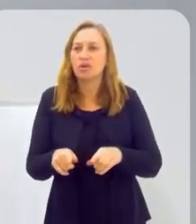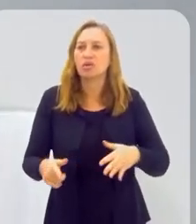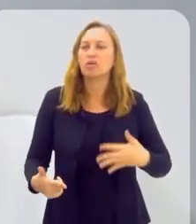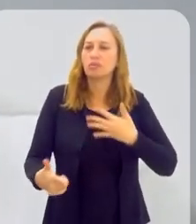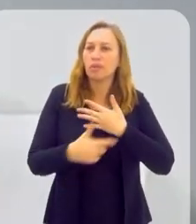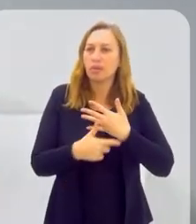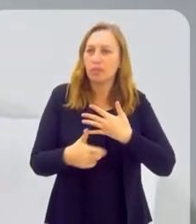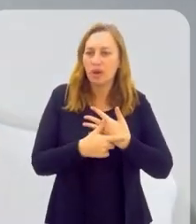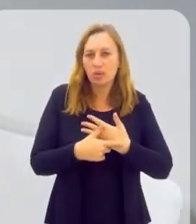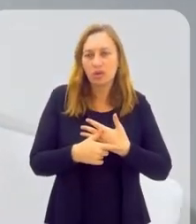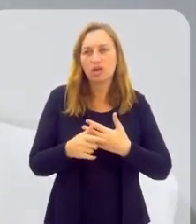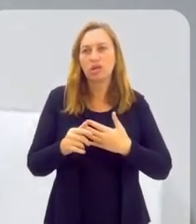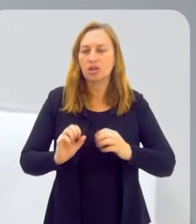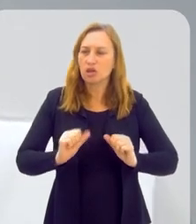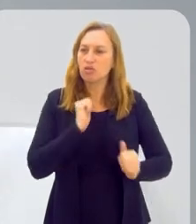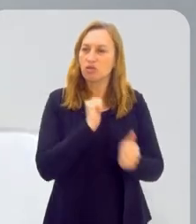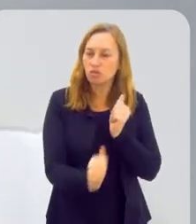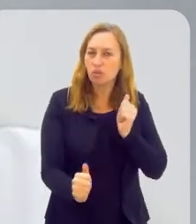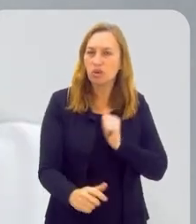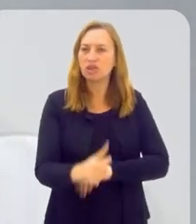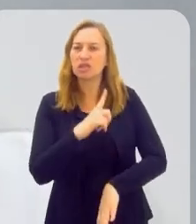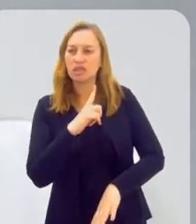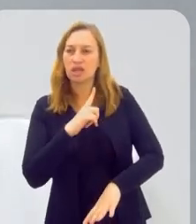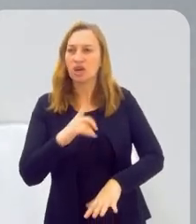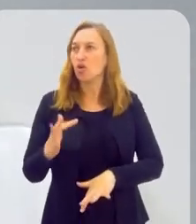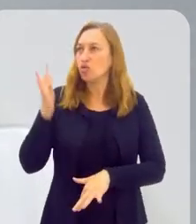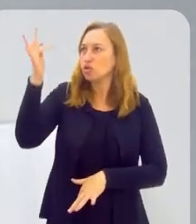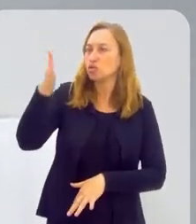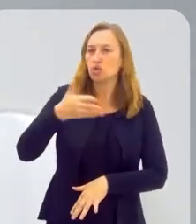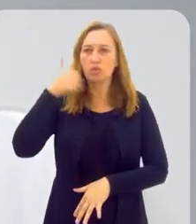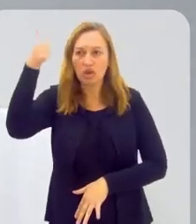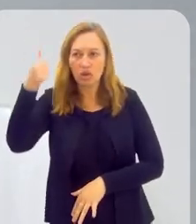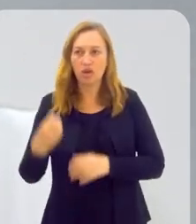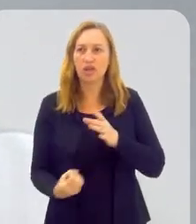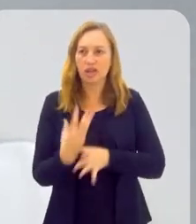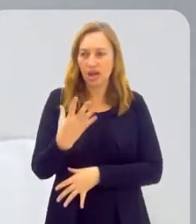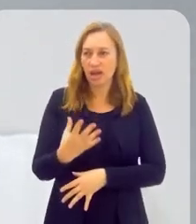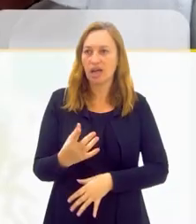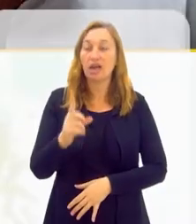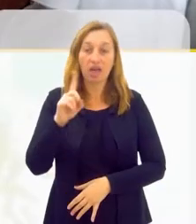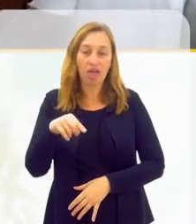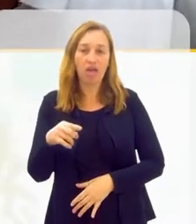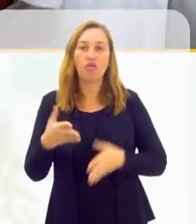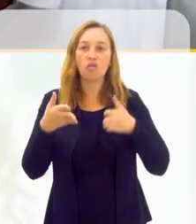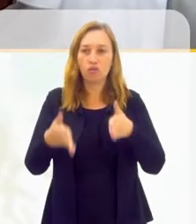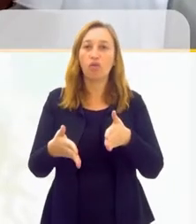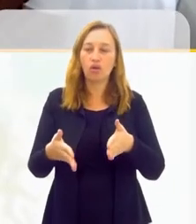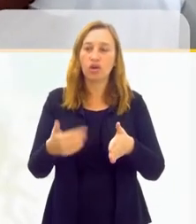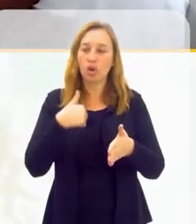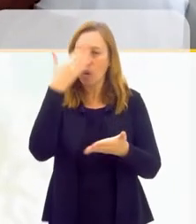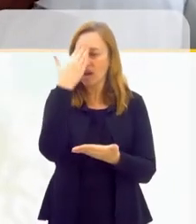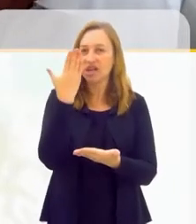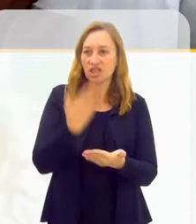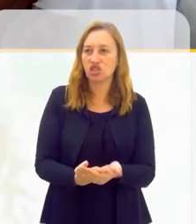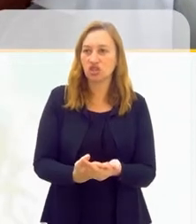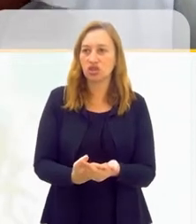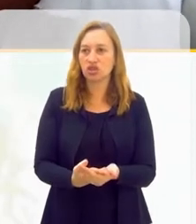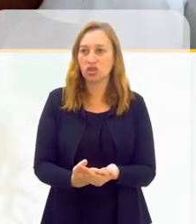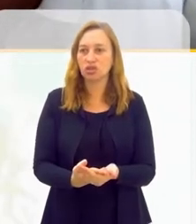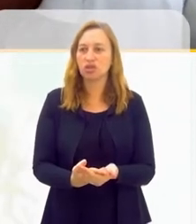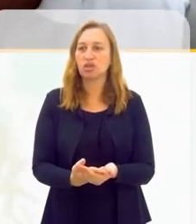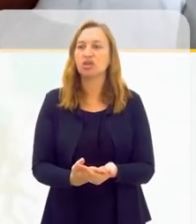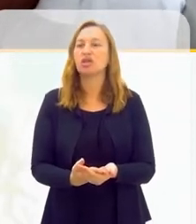o papel que o desporto pode ter para ajudar a construir um futuro melhor e uma sociedade melhor. É muito nisso que eu acredito, Perfeito. de uma